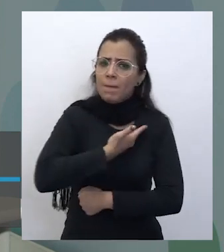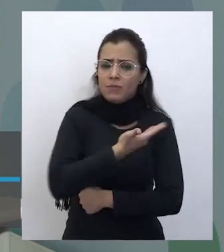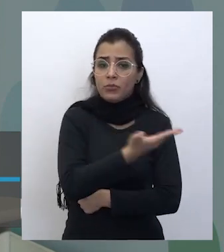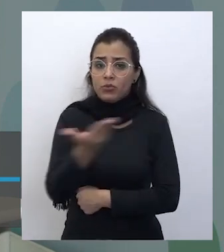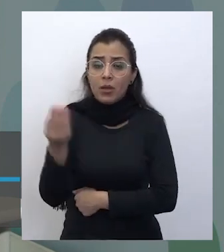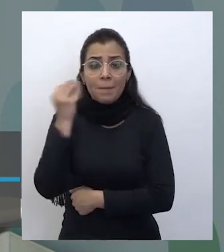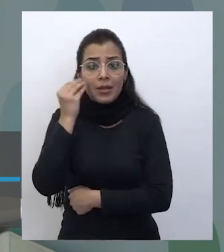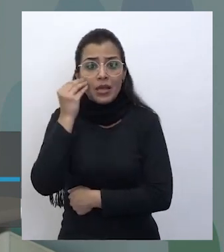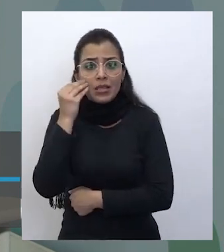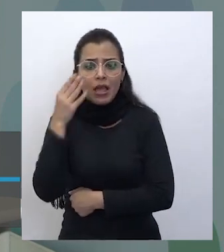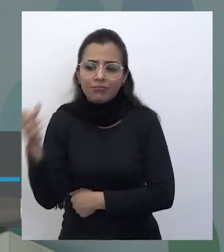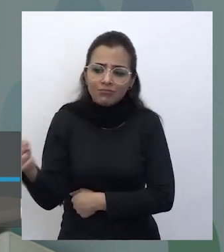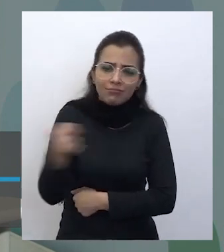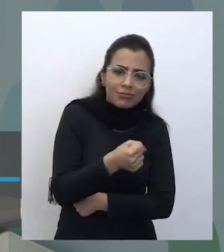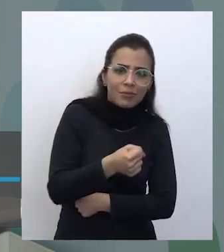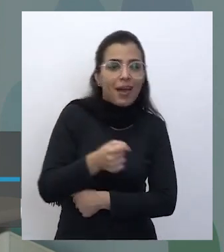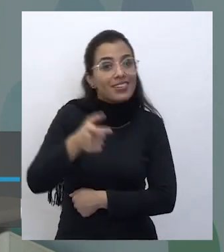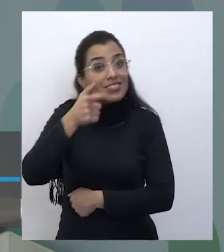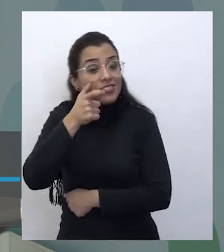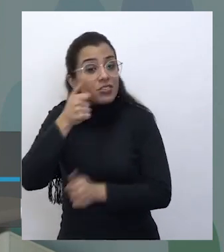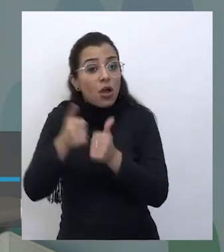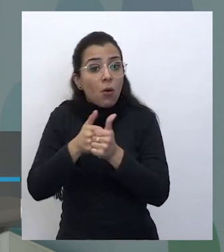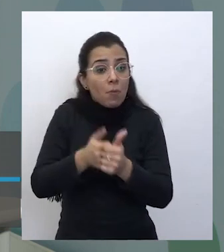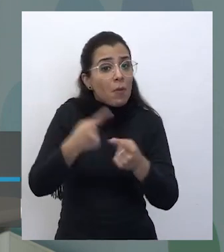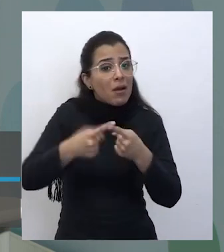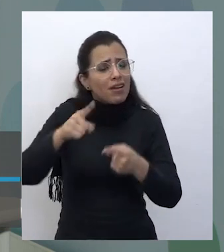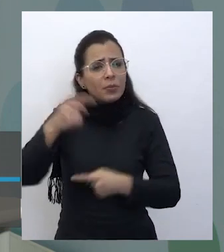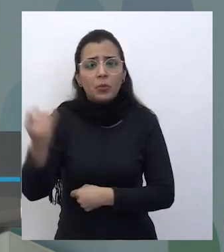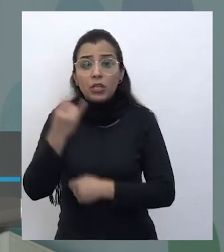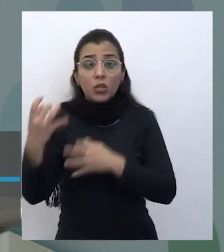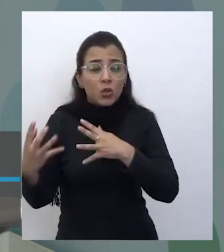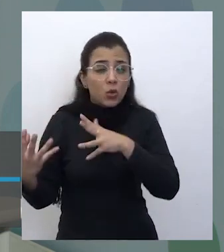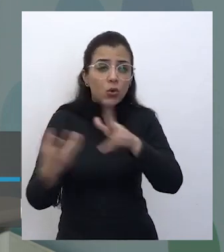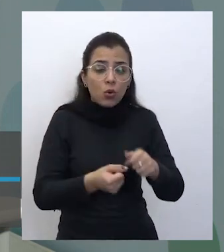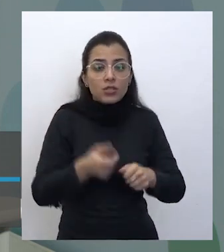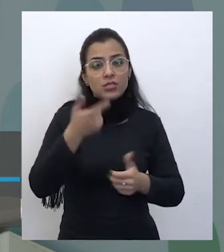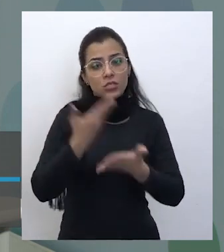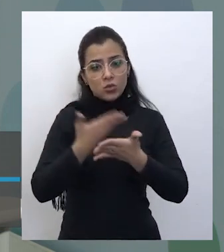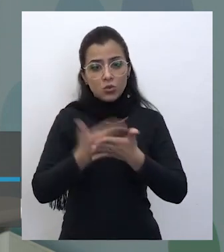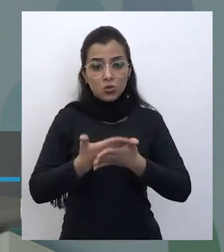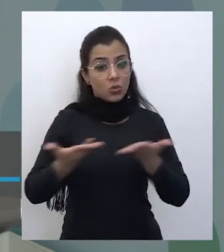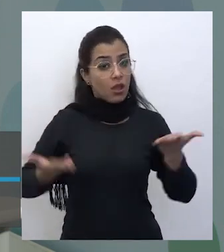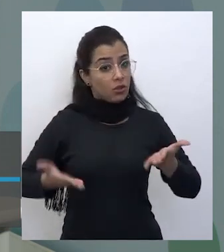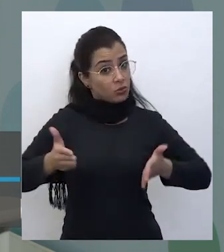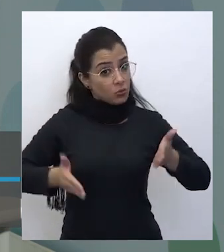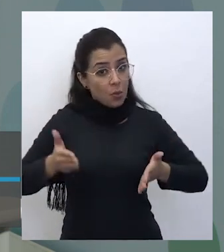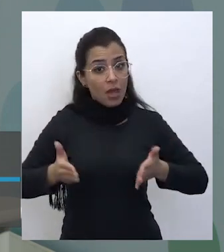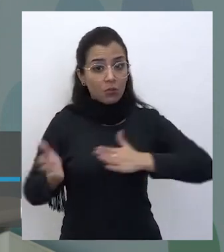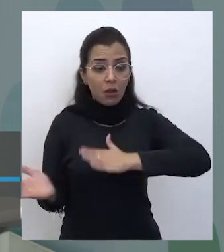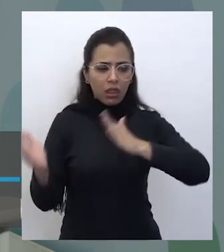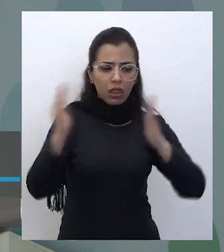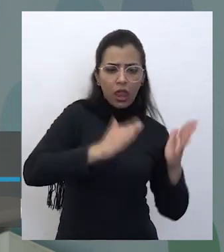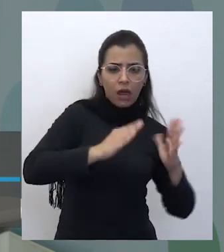e trazê-los para dentro do sistema, porque é muito importante que todos estejamos estudando neste momento até passar